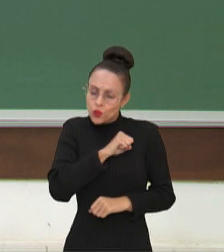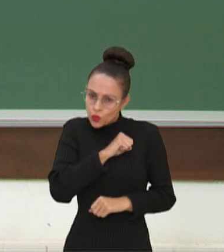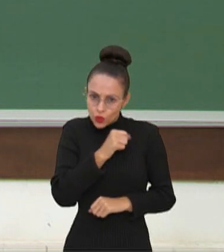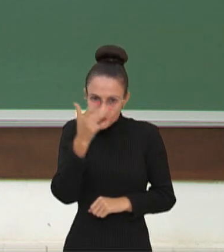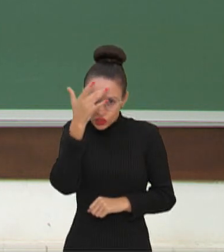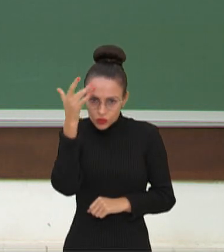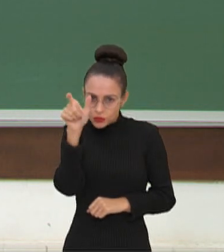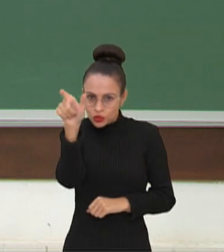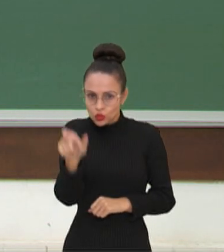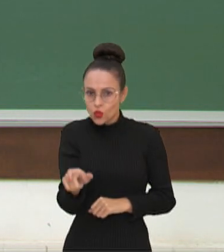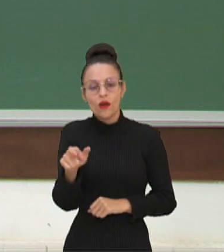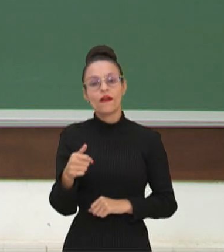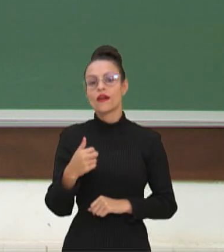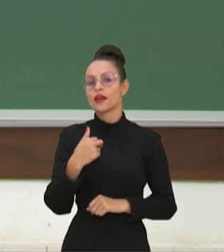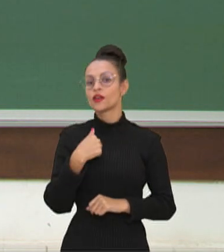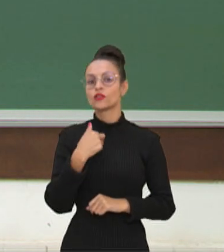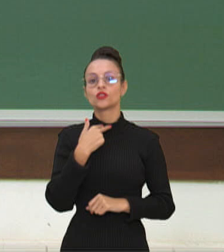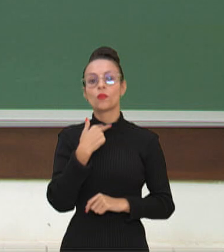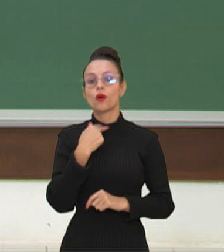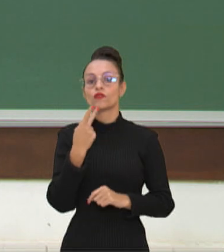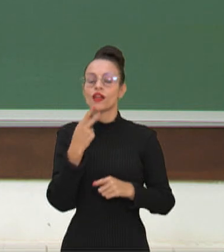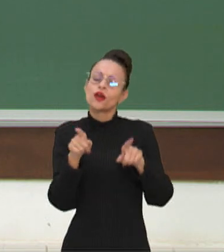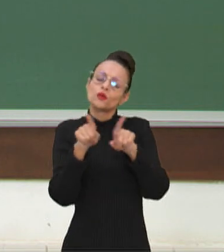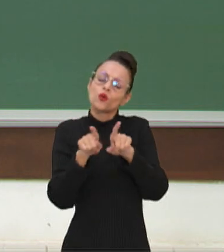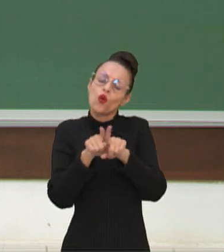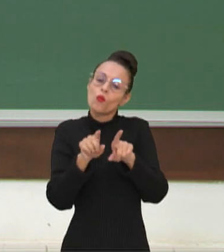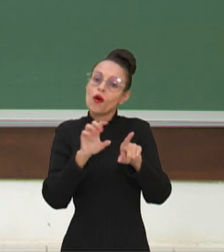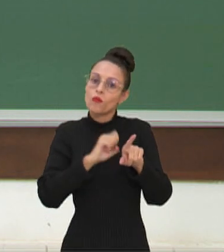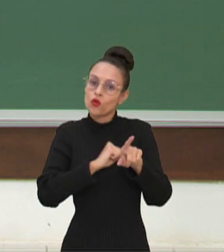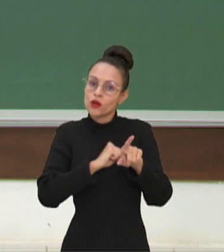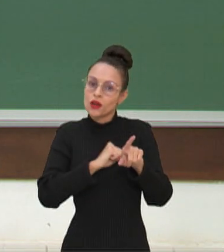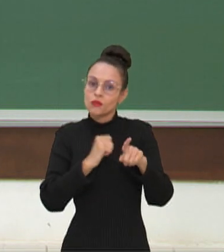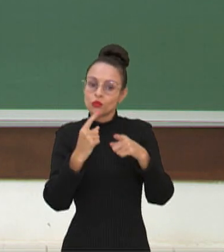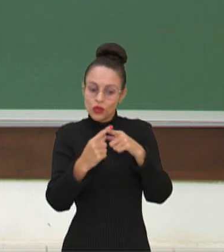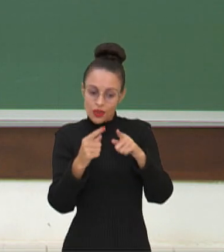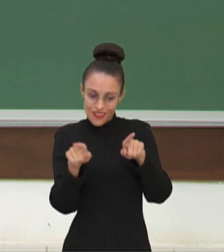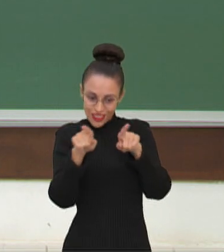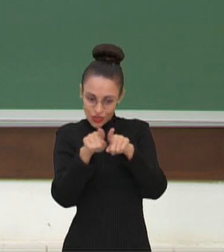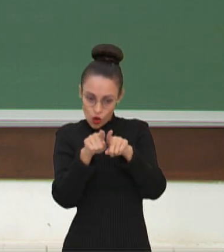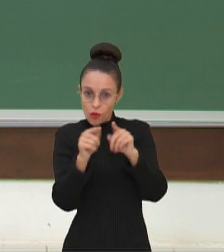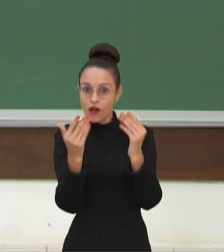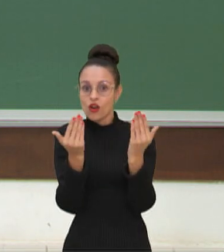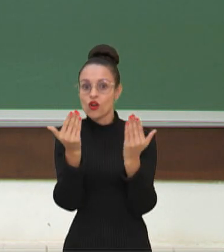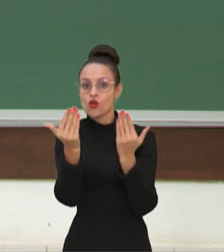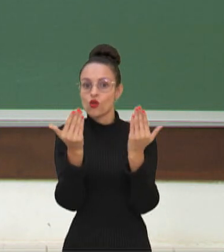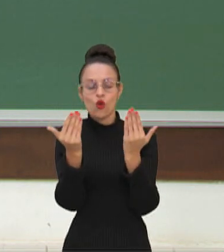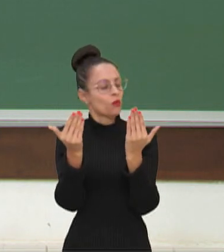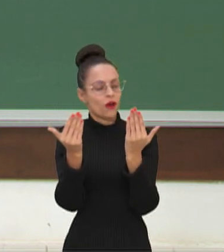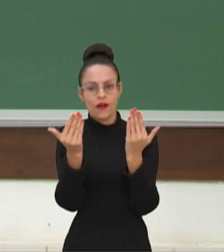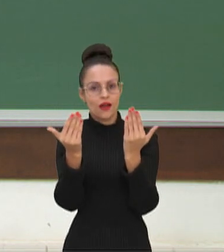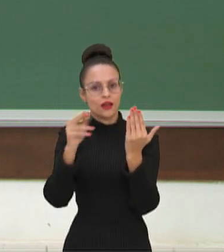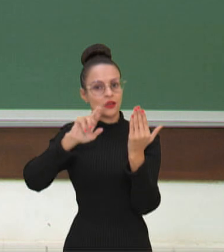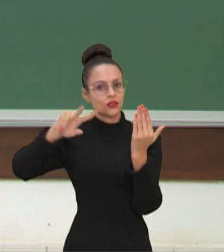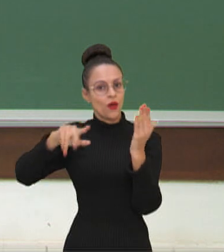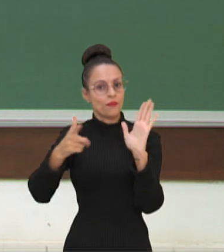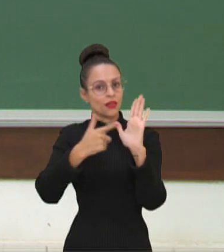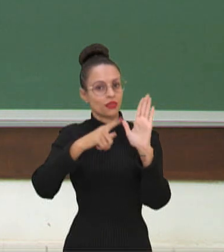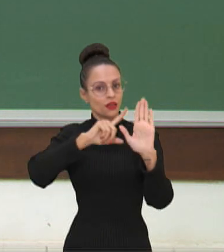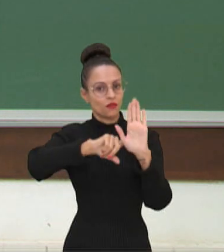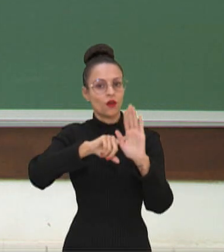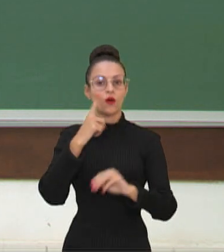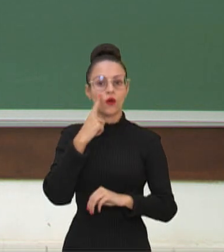Vamos lá então, pessoal? Então vamos lá, olha só. Mediana estatura, delgada naturalmente elegante.